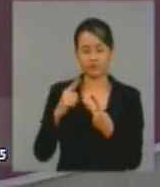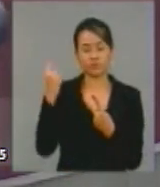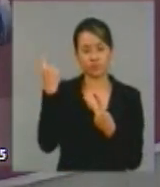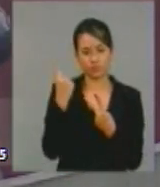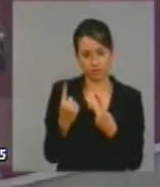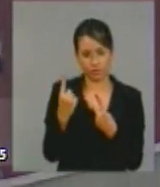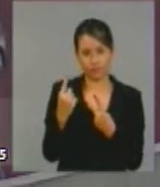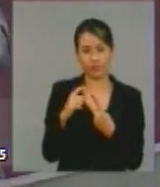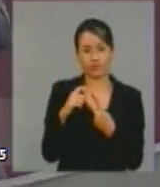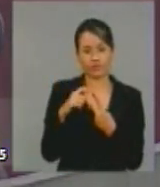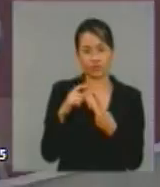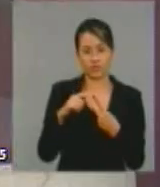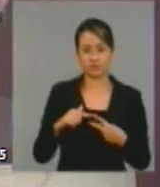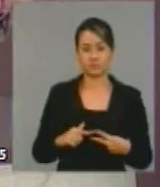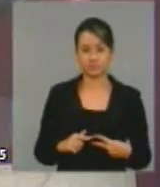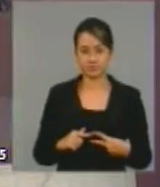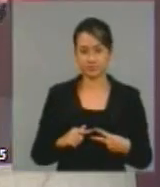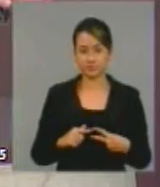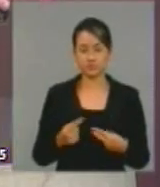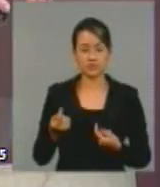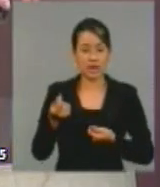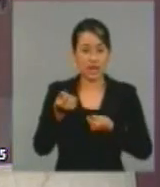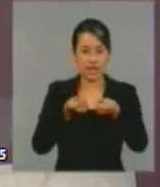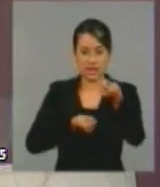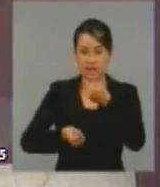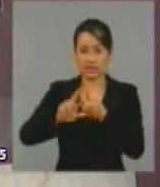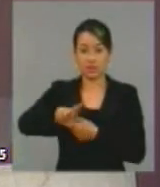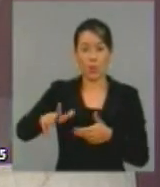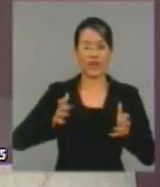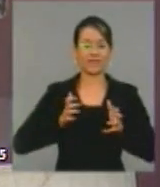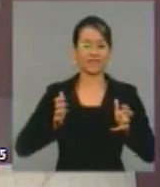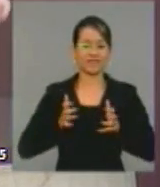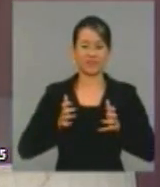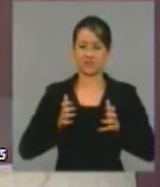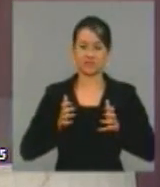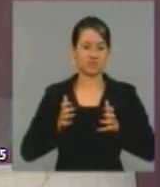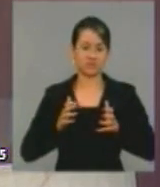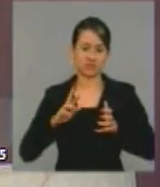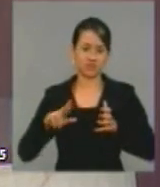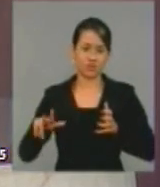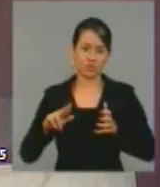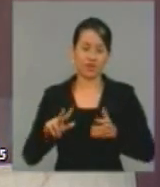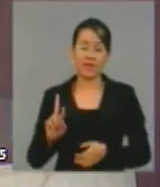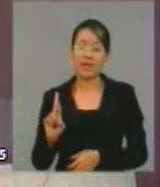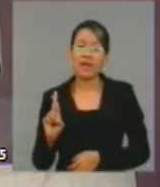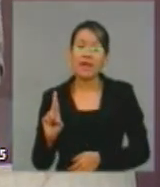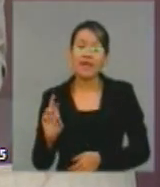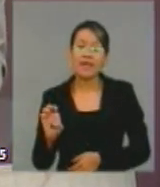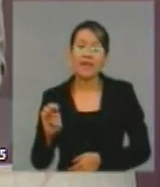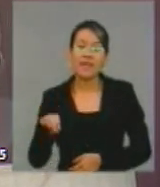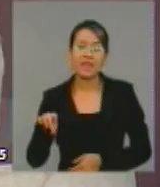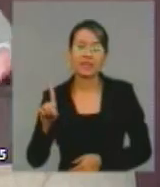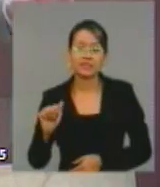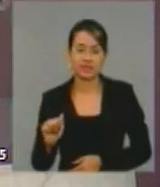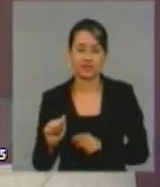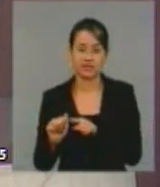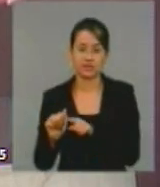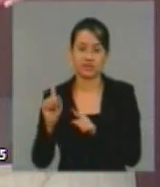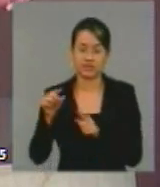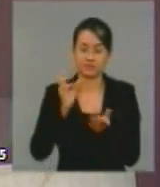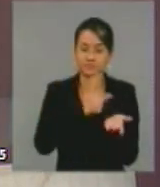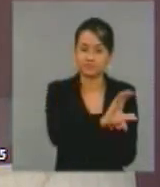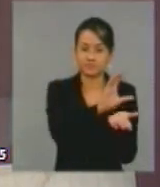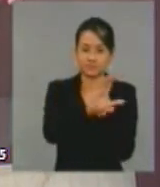Primeiro, renda não é riqueza. Há uma diferença fundamental entre renda e riqueza. A distribuição funcional de riqueza, que é um